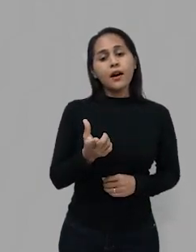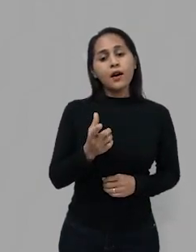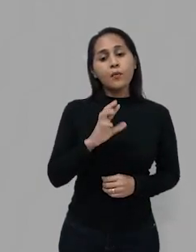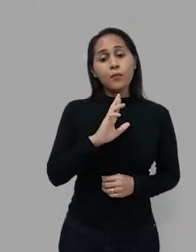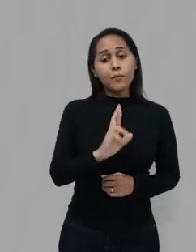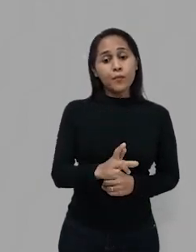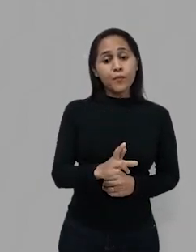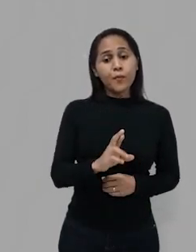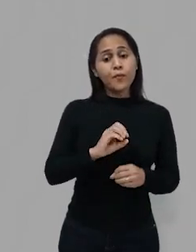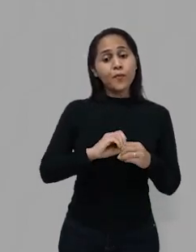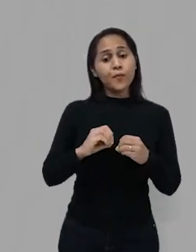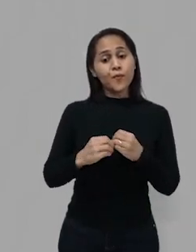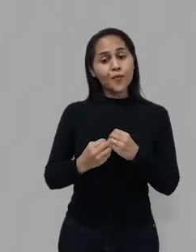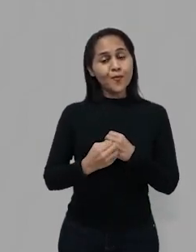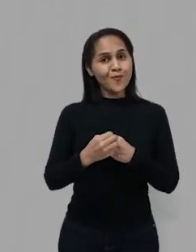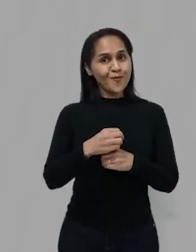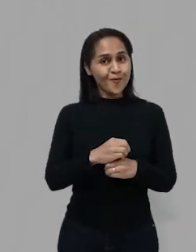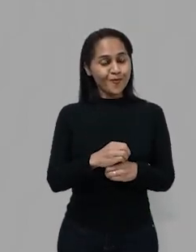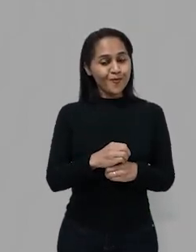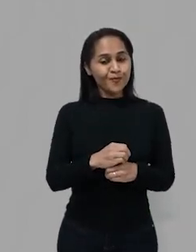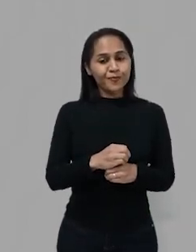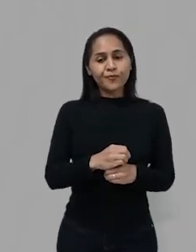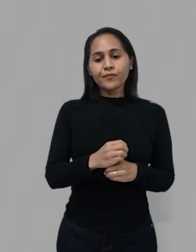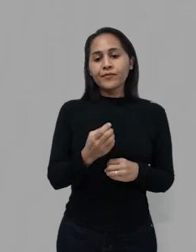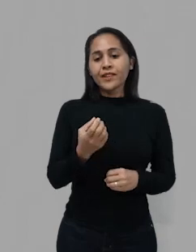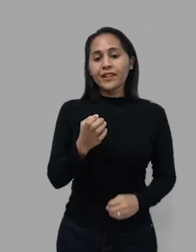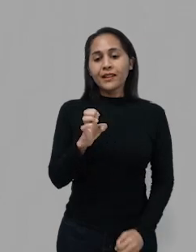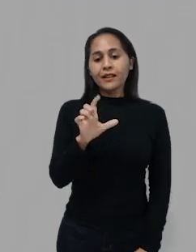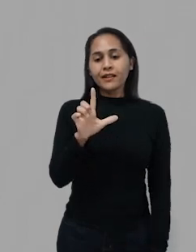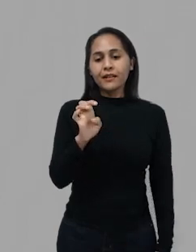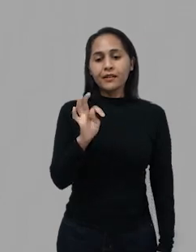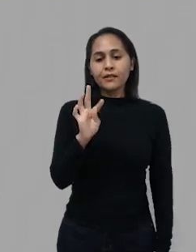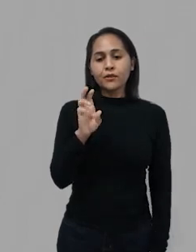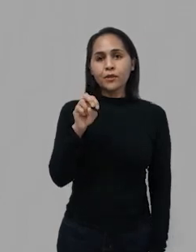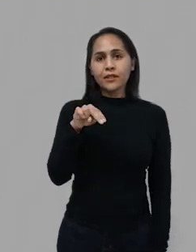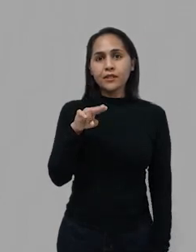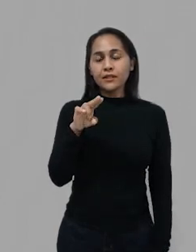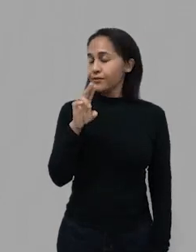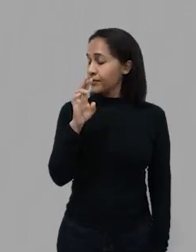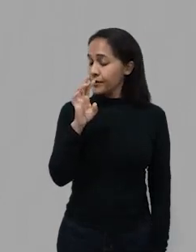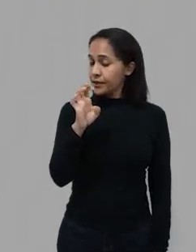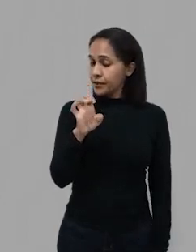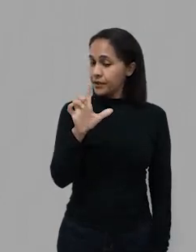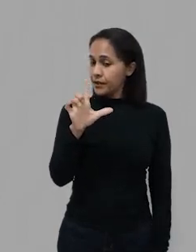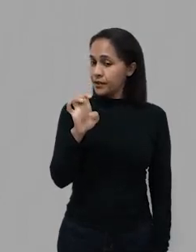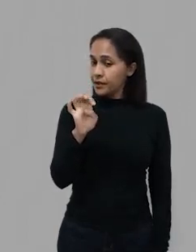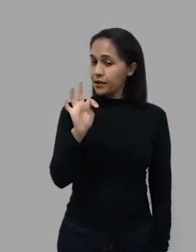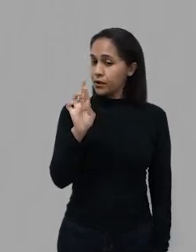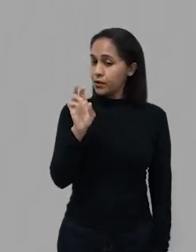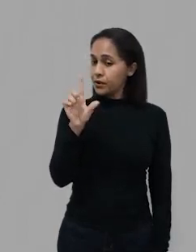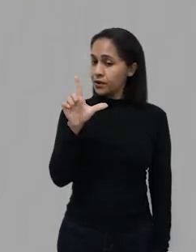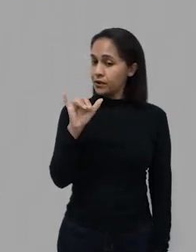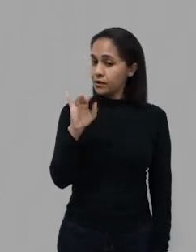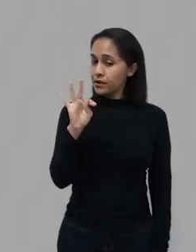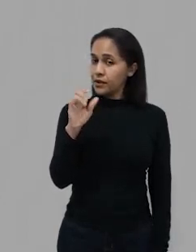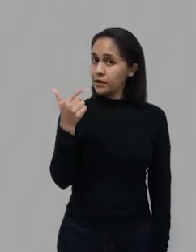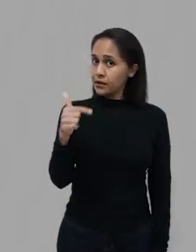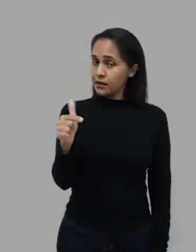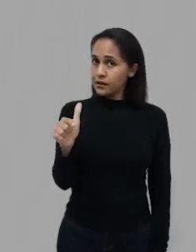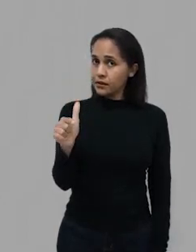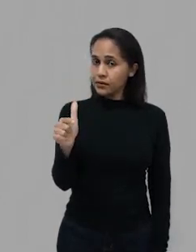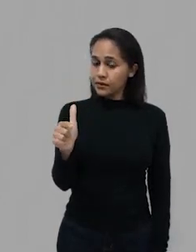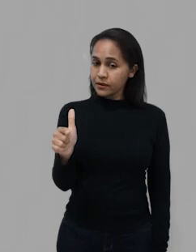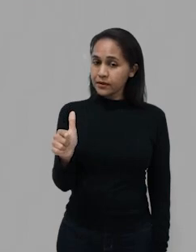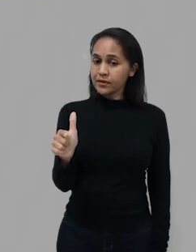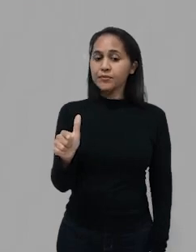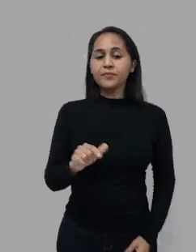e toda solução molecular ela é não eletrolítica. Se aquela substância, aquele composto